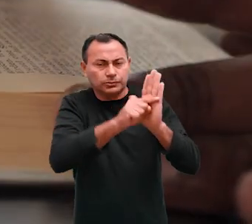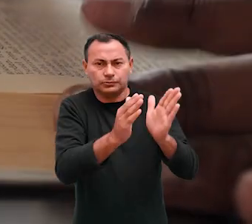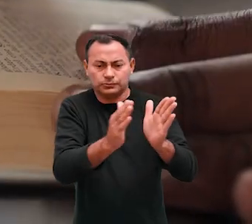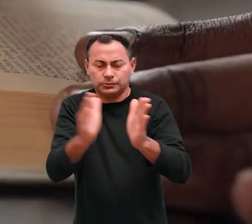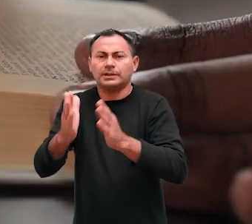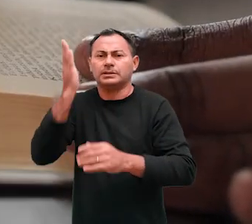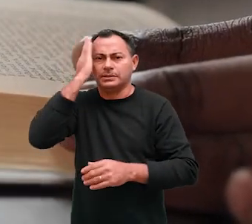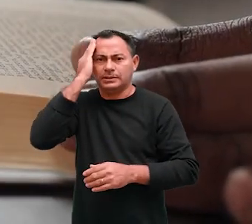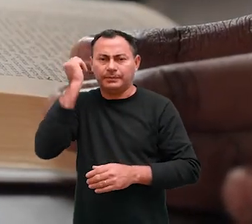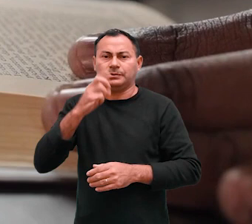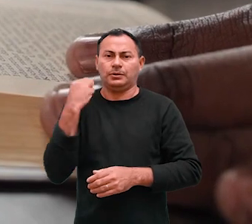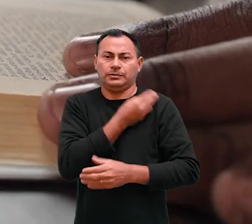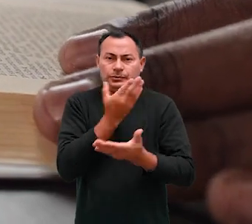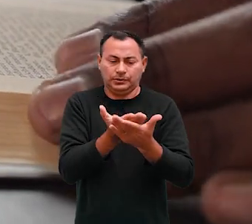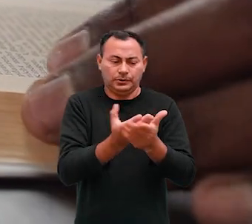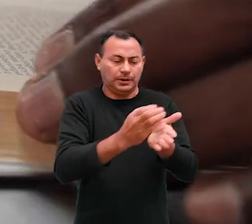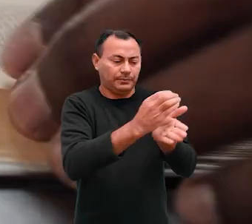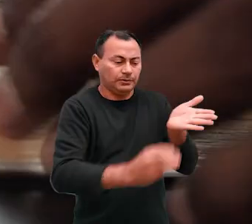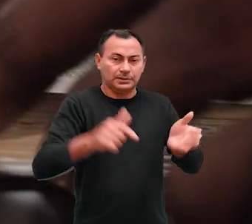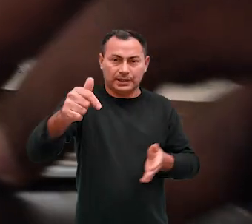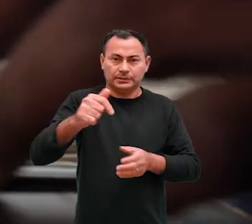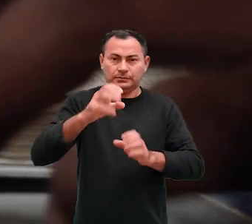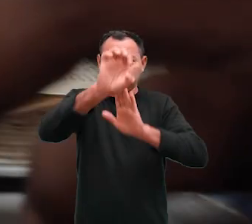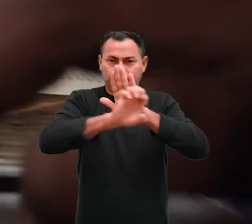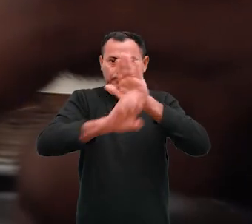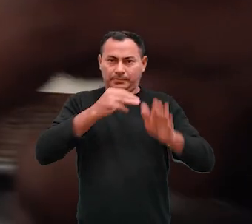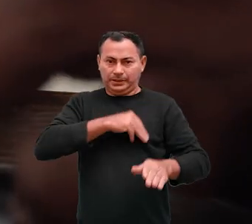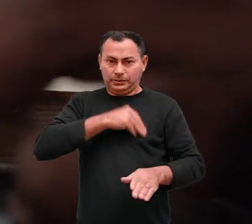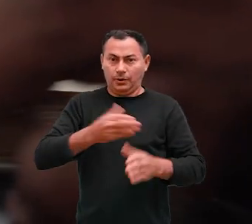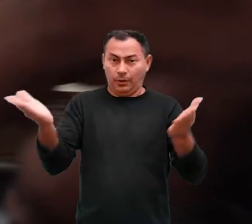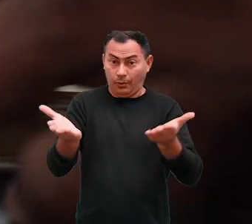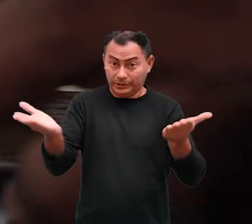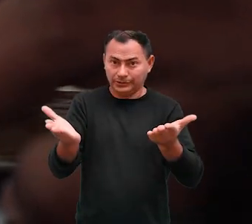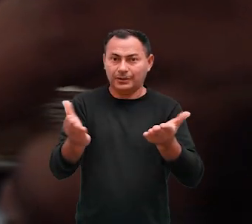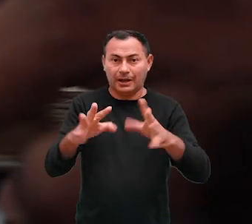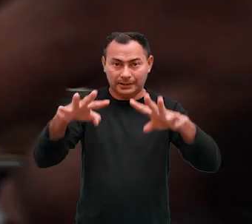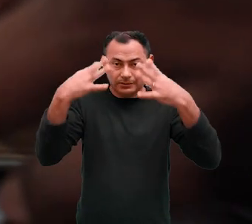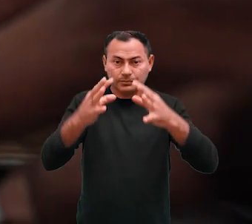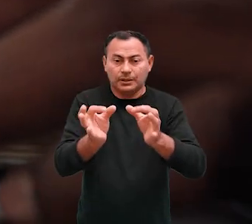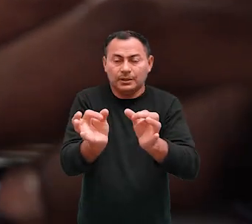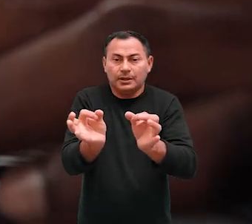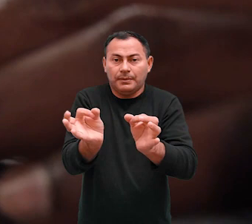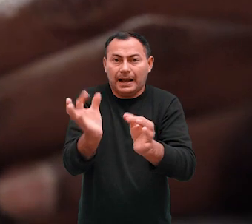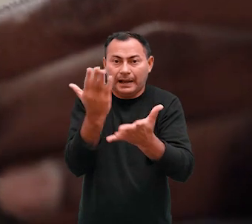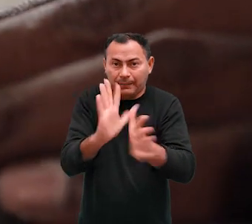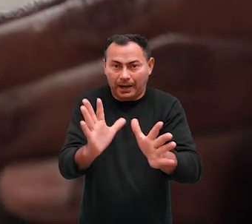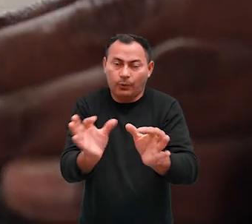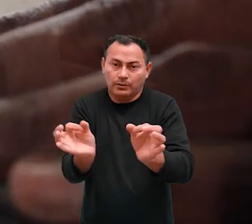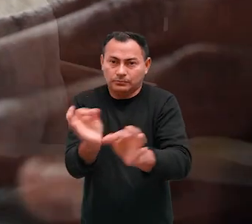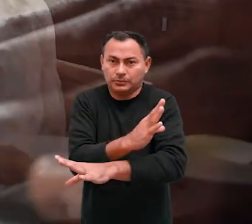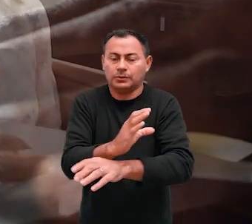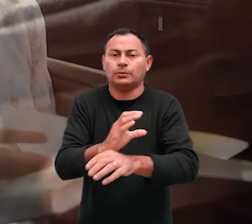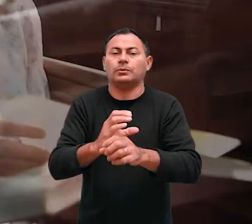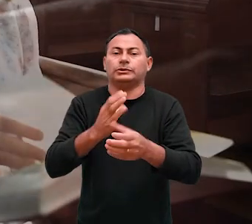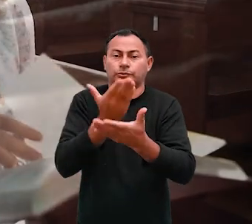estamos estudando o capítulo 7 de Mateus. Aliás, hoje, atenção, nós vamos concluir o estudo do